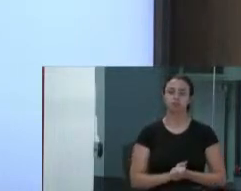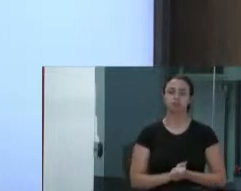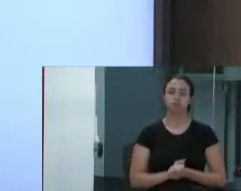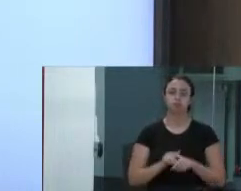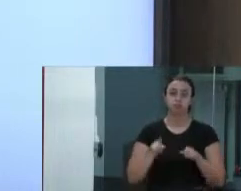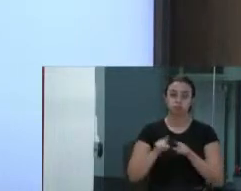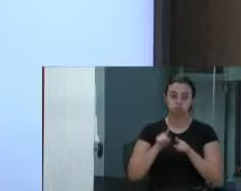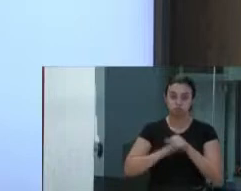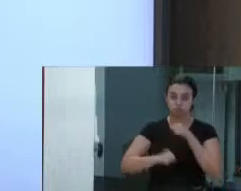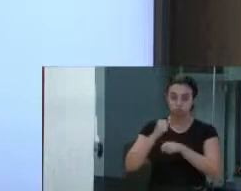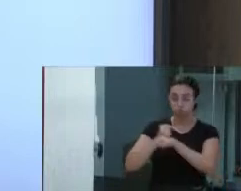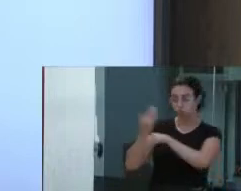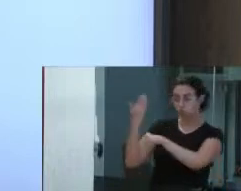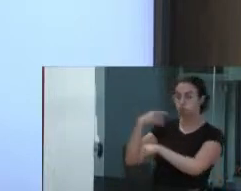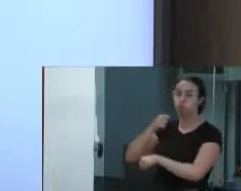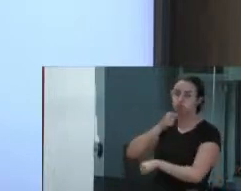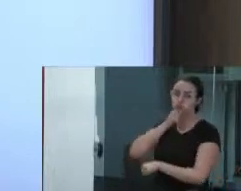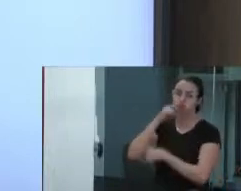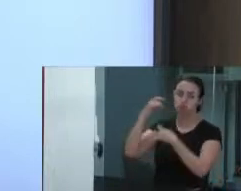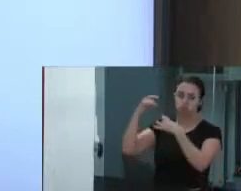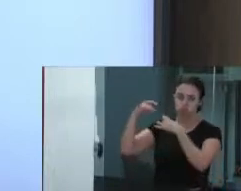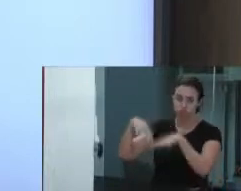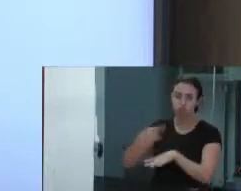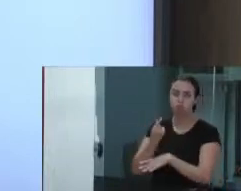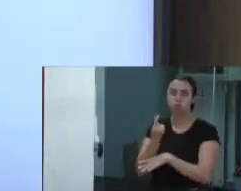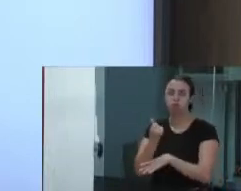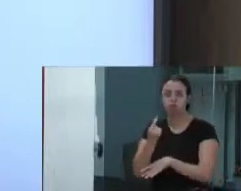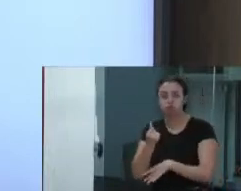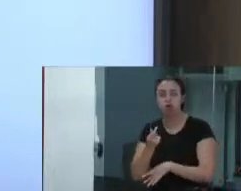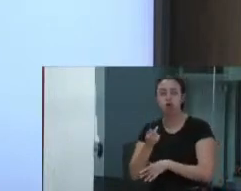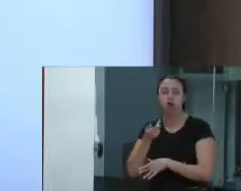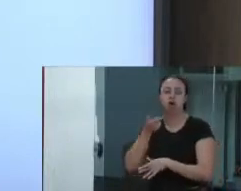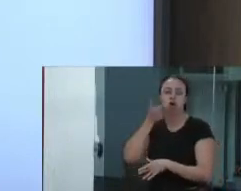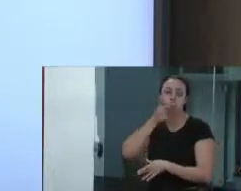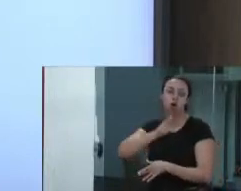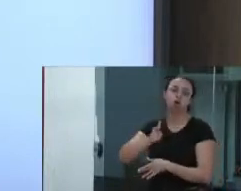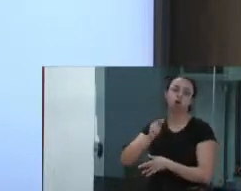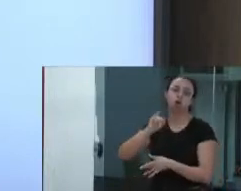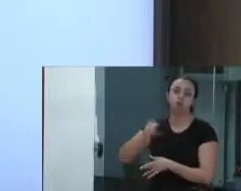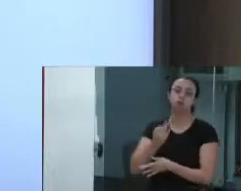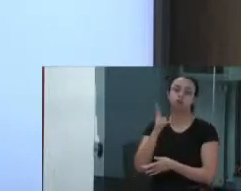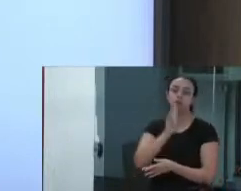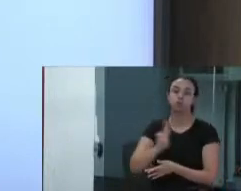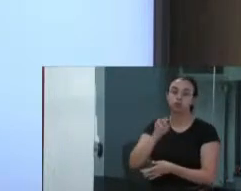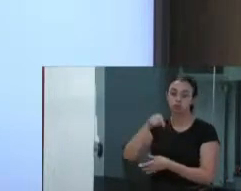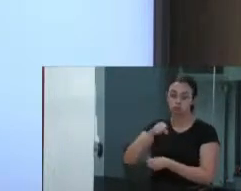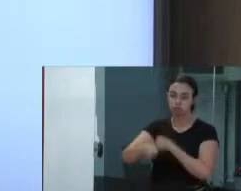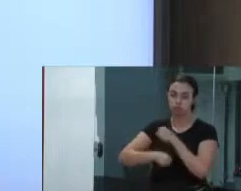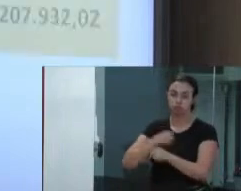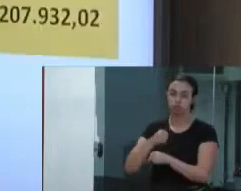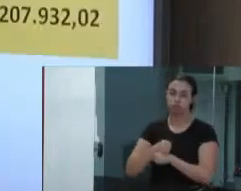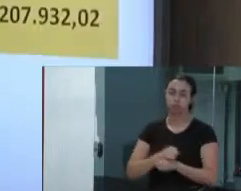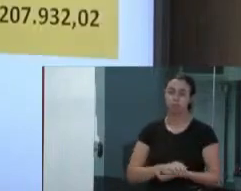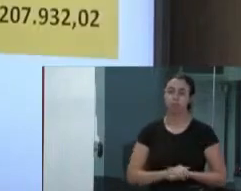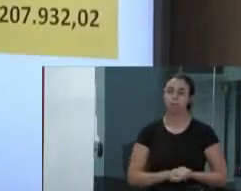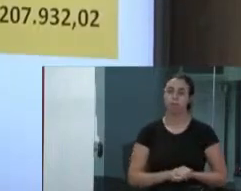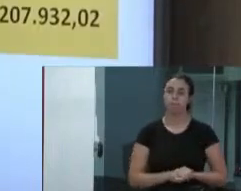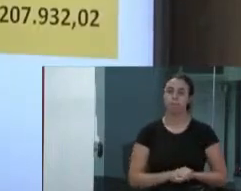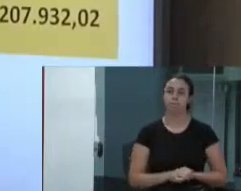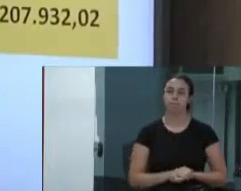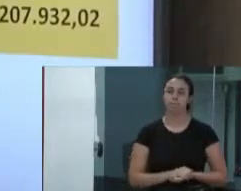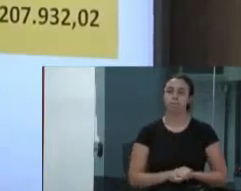gente pegou da gestão passada, né, que são do Promoradia, é um resquício de Coab, por aí vai.